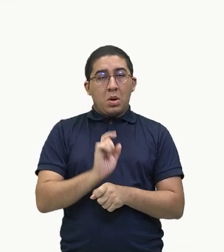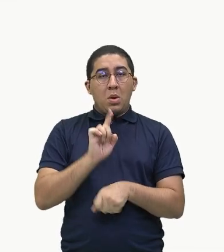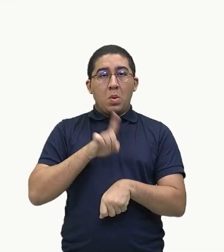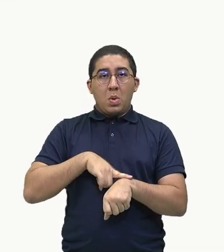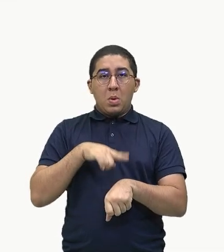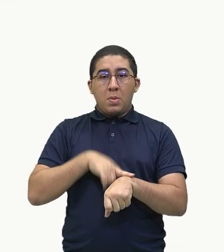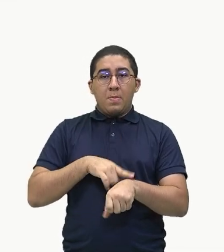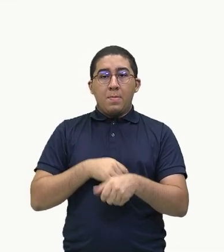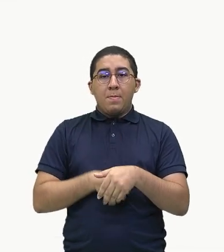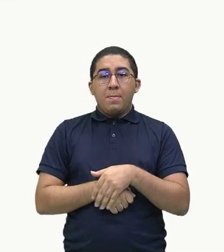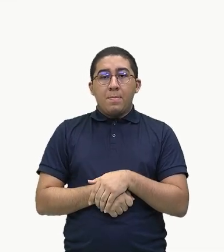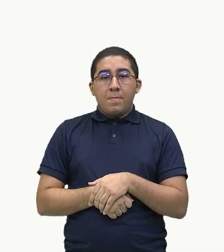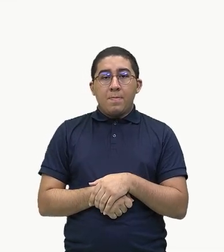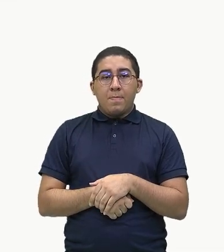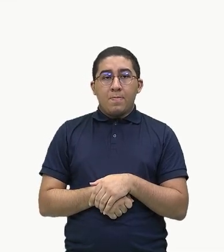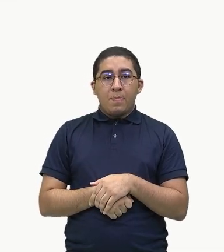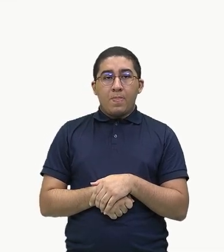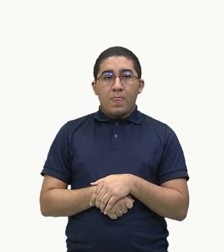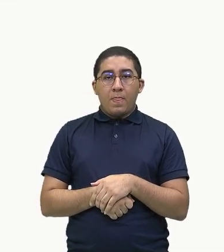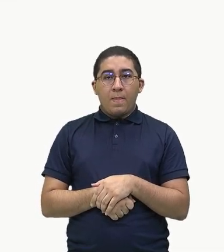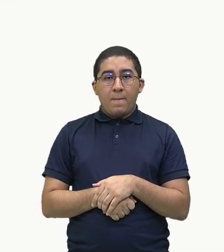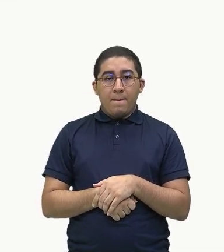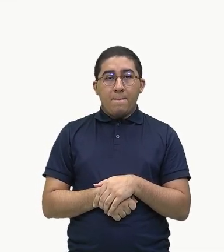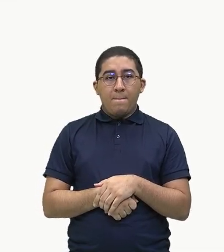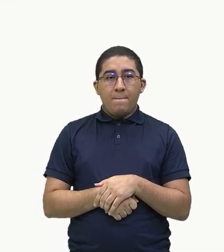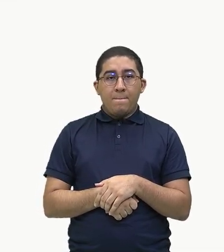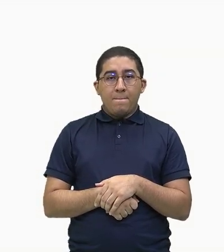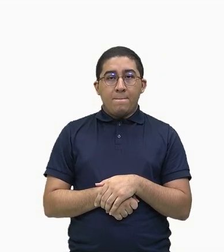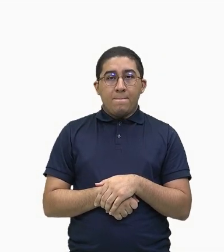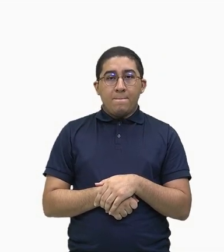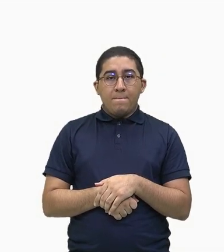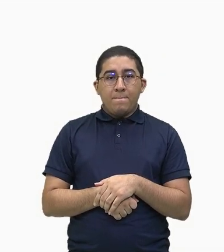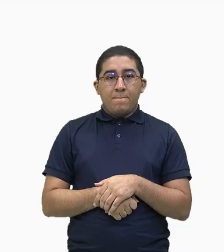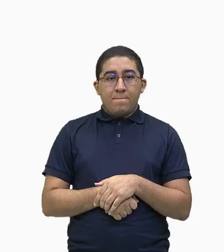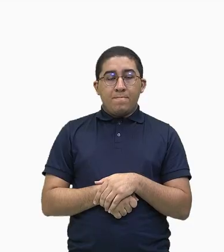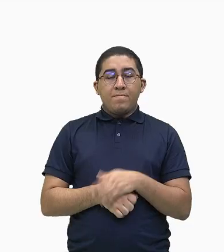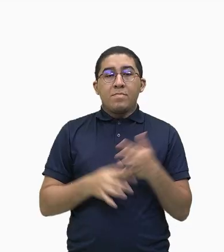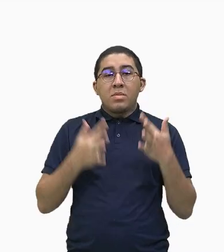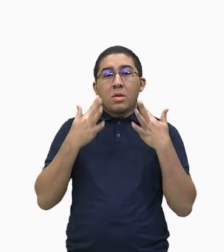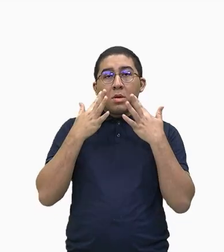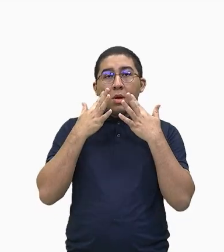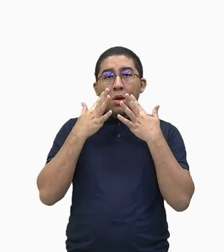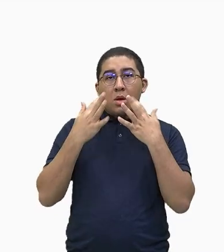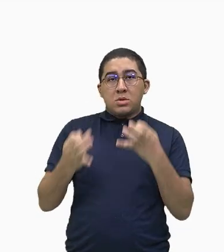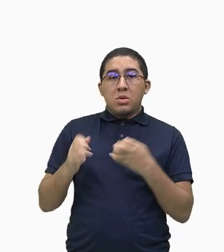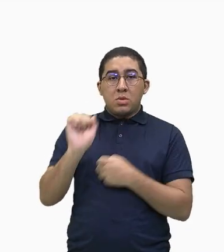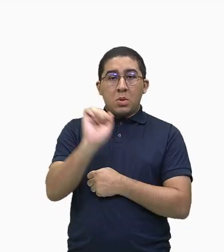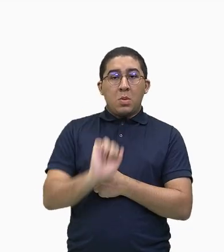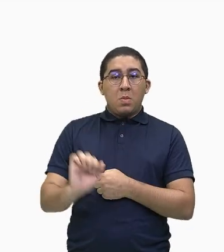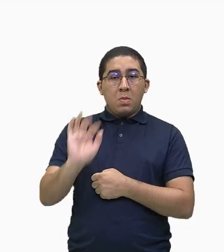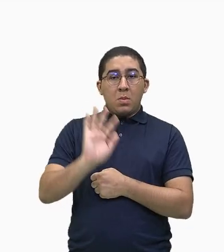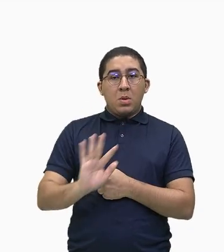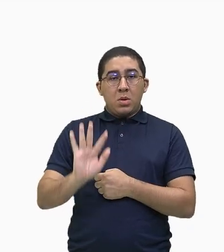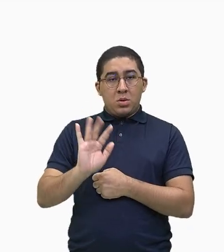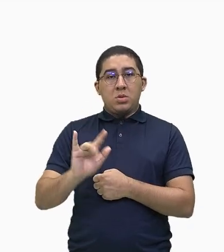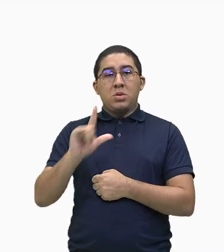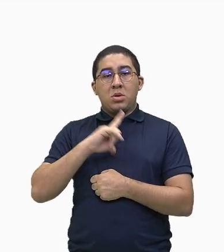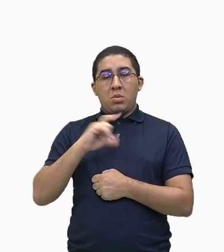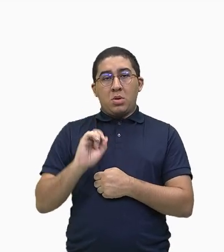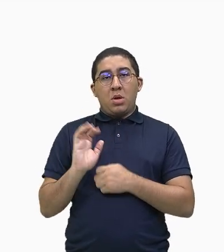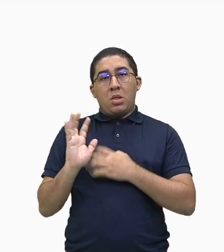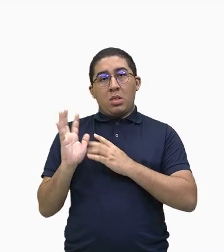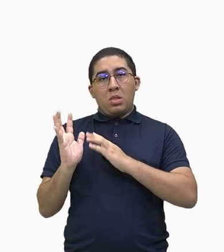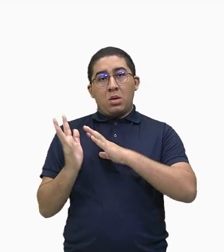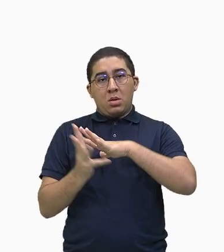horas. Agora, observem nesta imagem a seguir os fusos horários da